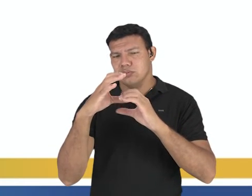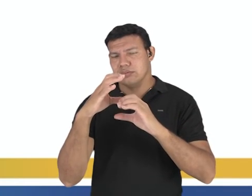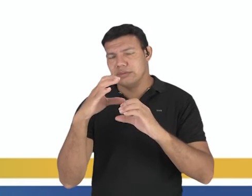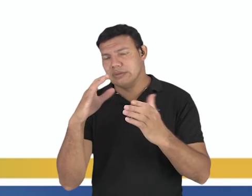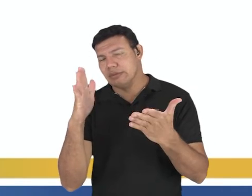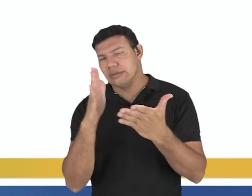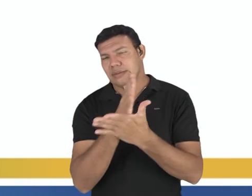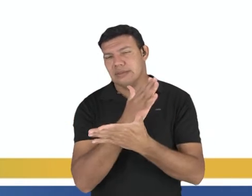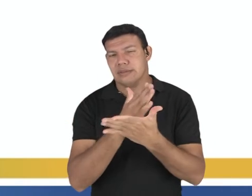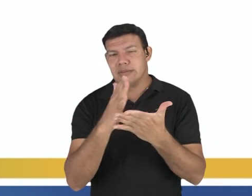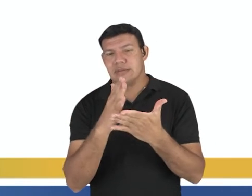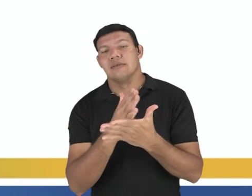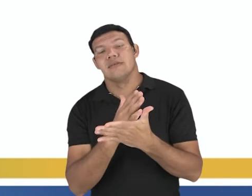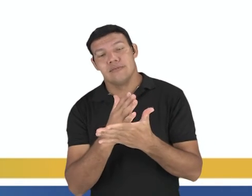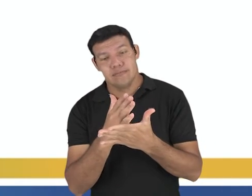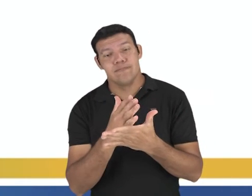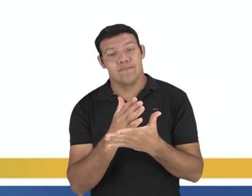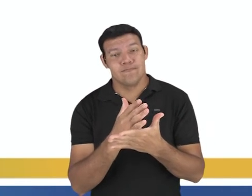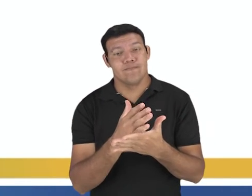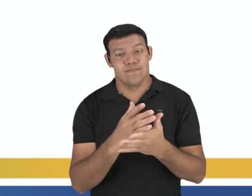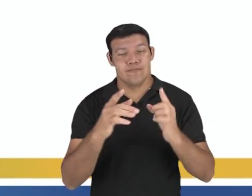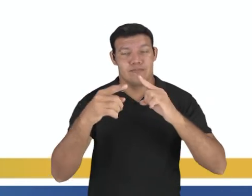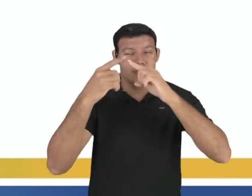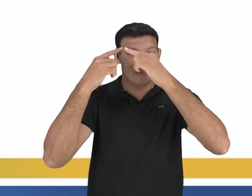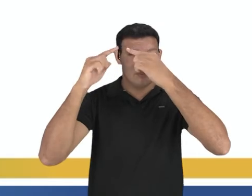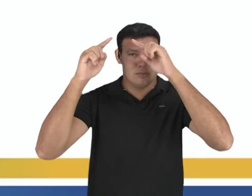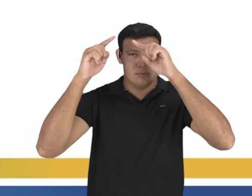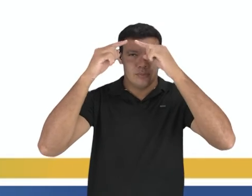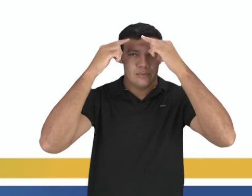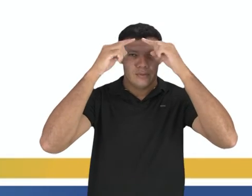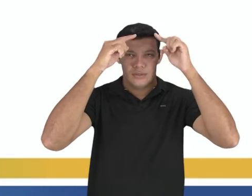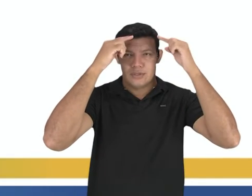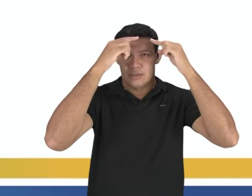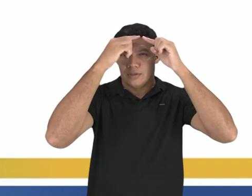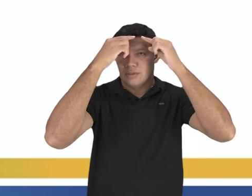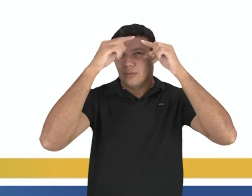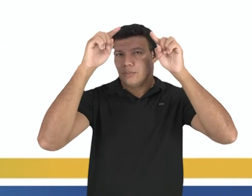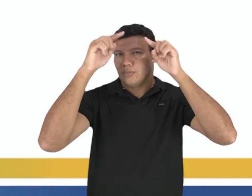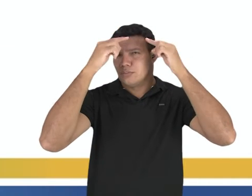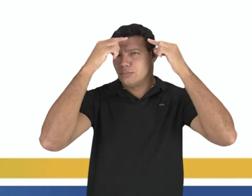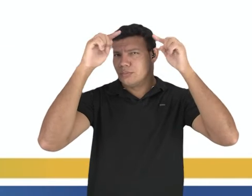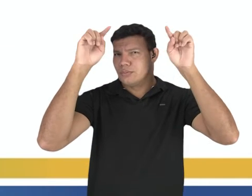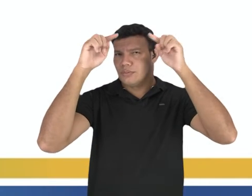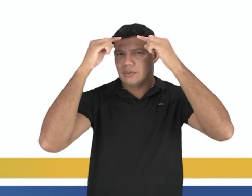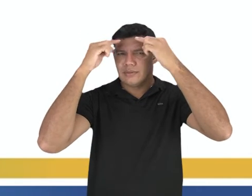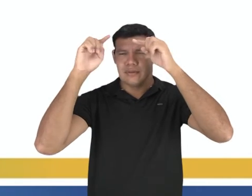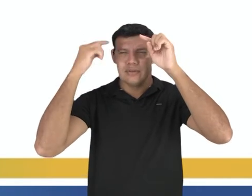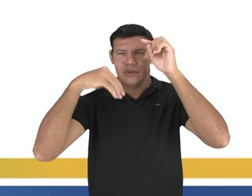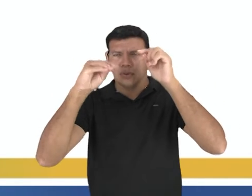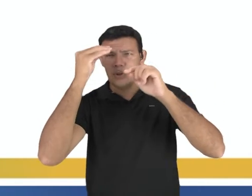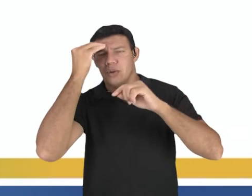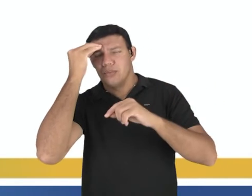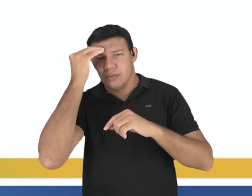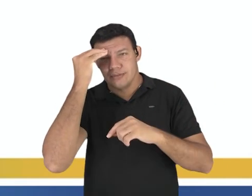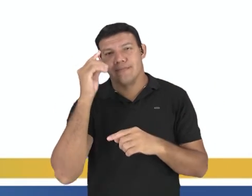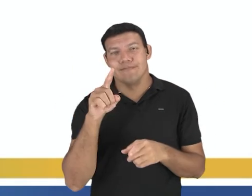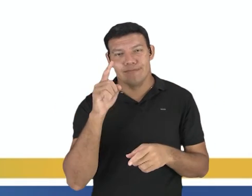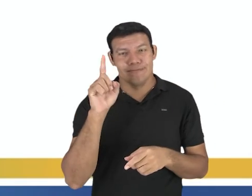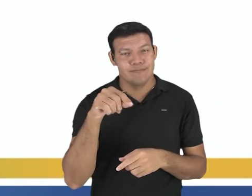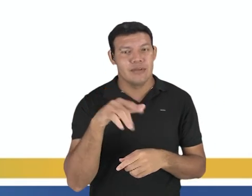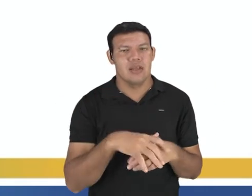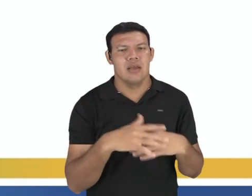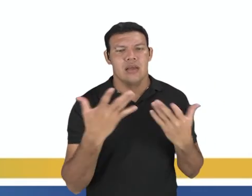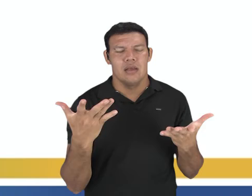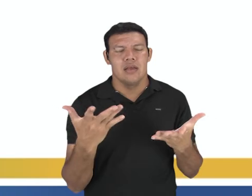algumas melodias grudam em nossa mente. Para ficar mais claro, pense em um campo bem plano. Se você jogar um pouco de